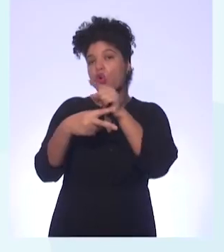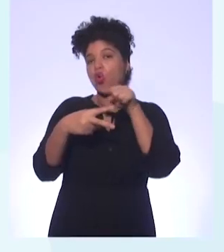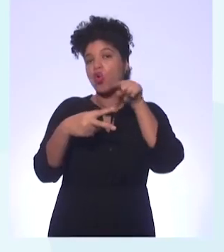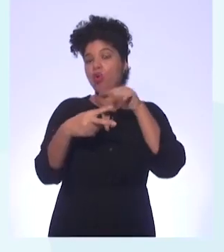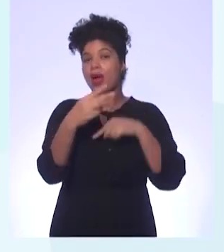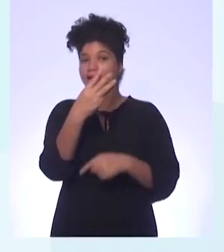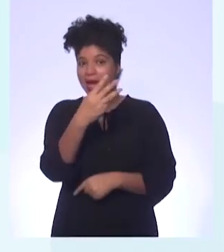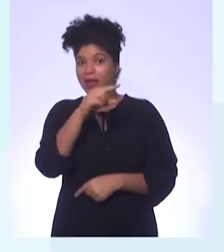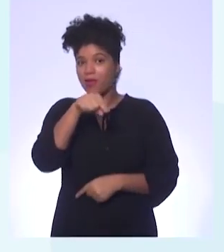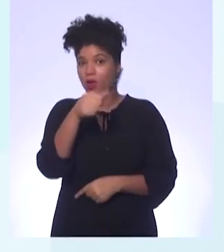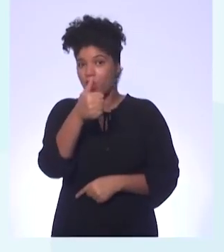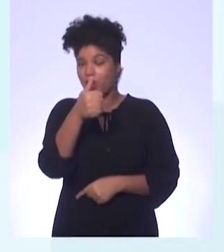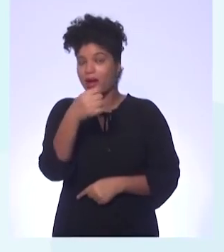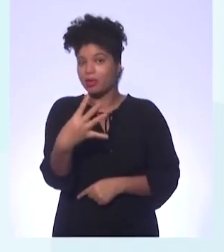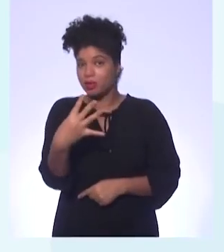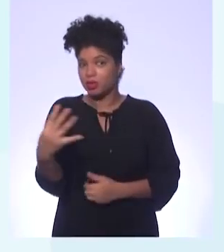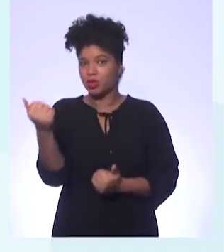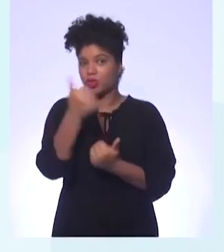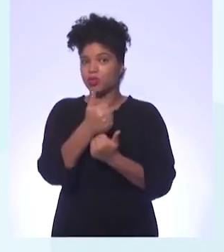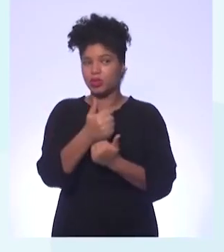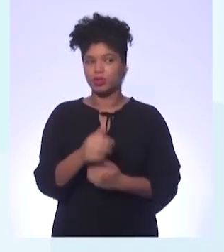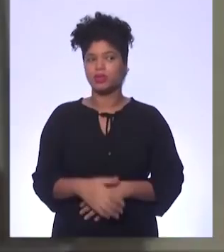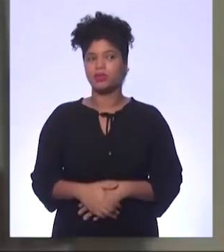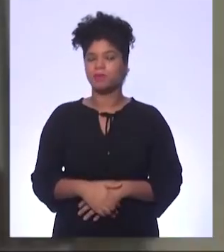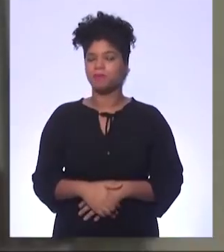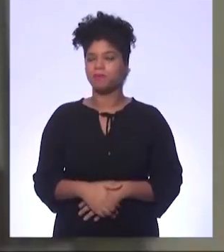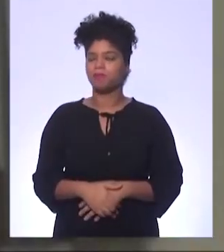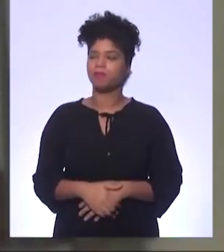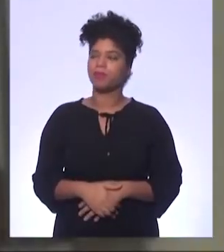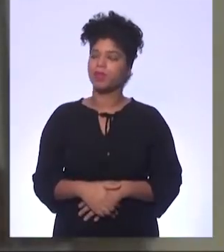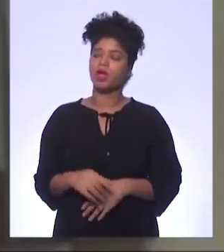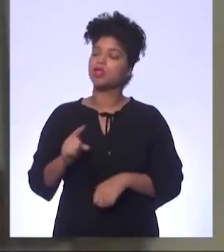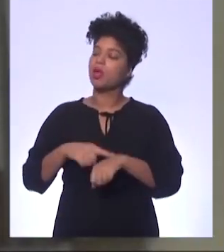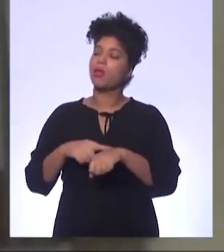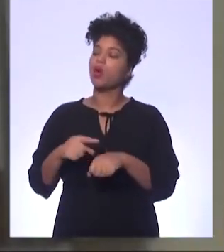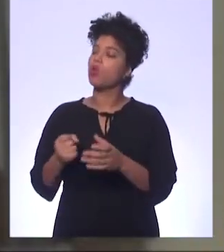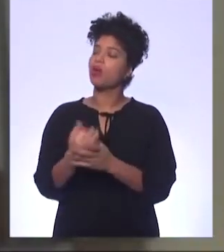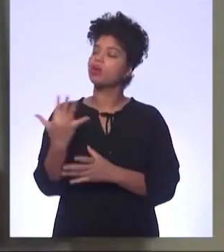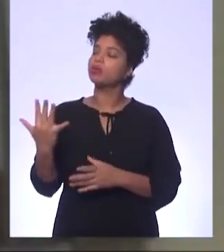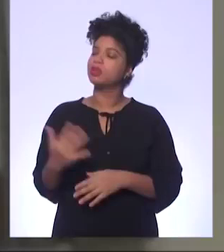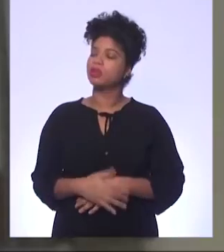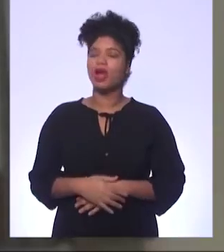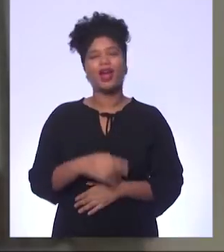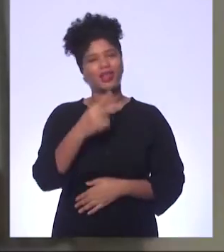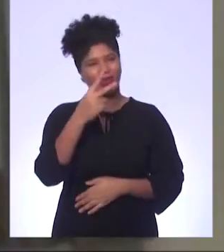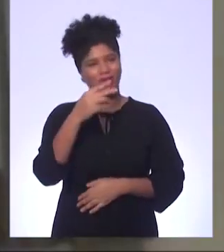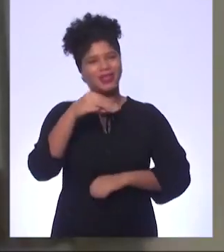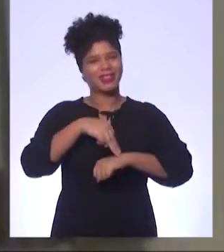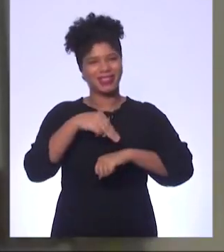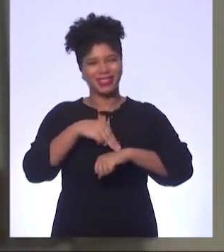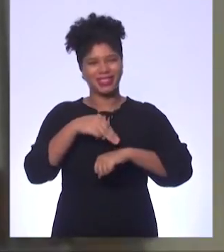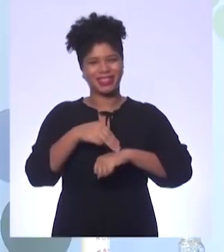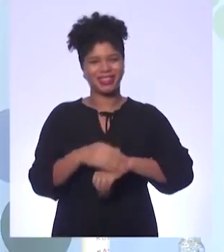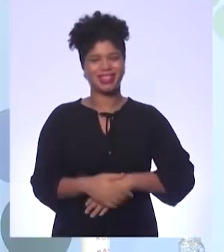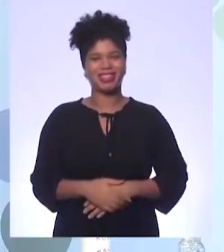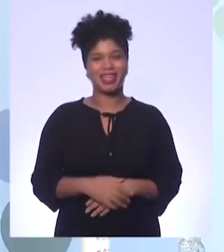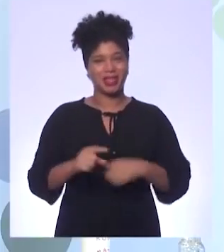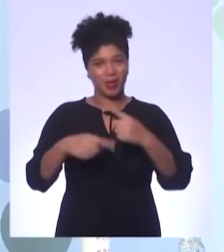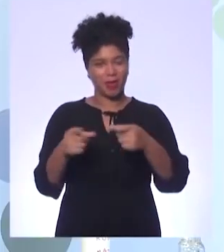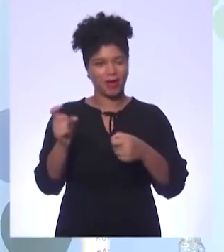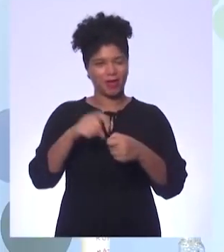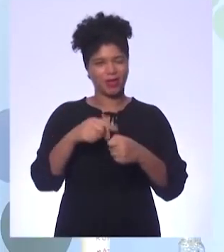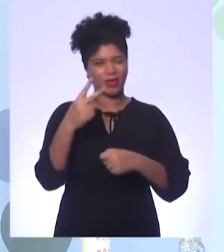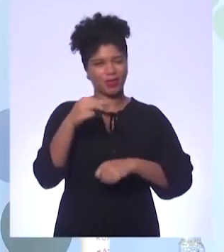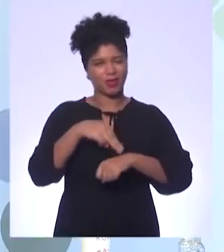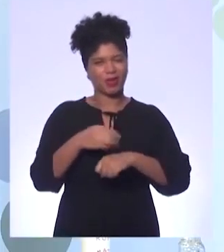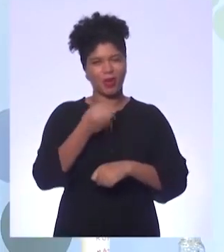3,14. Professora Inês, quanto tempo a gente vai dar para essa atividade? Professora Roberta, 2 minutos. Ok, então voltamos em 2